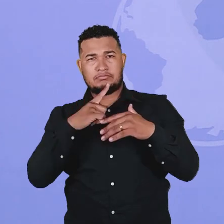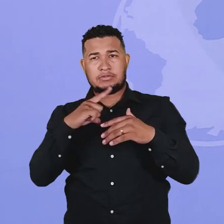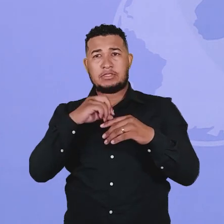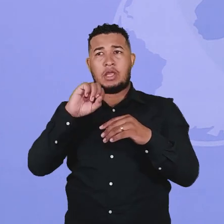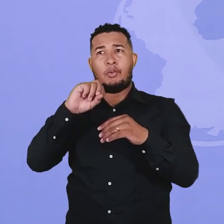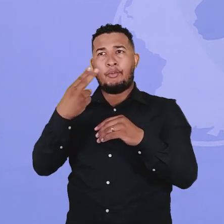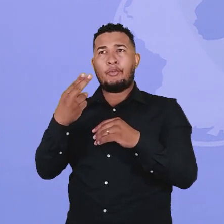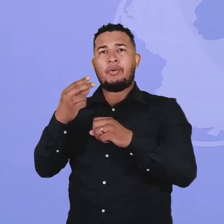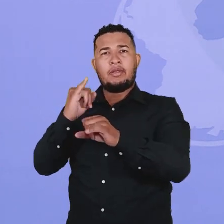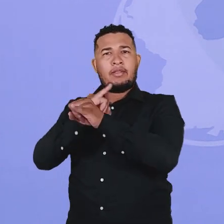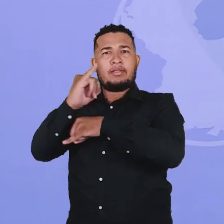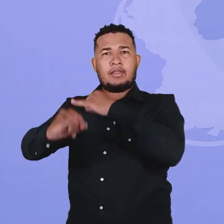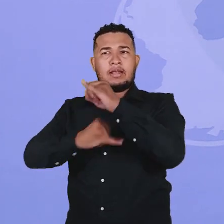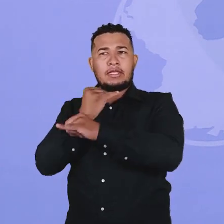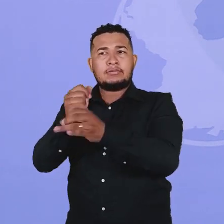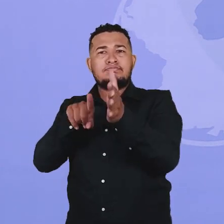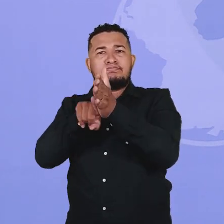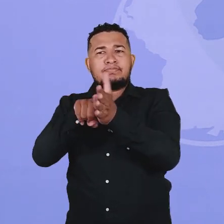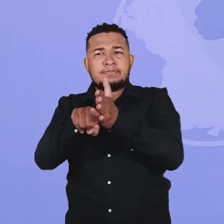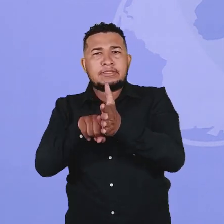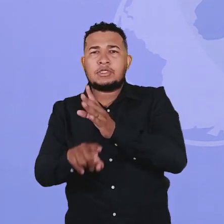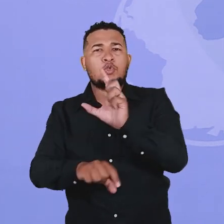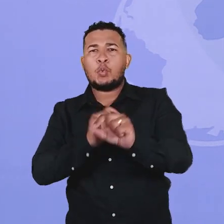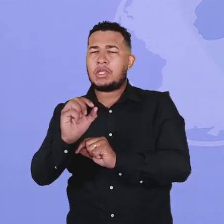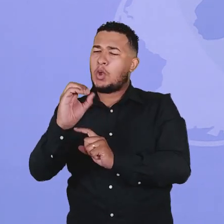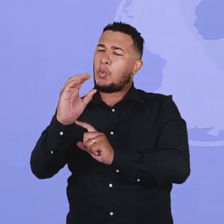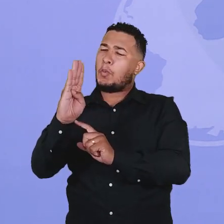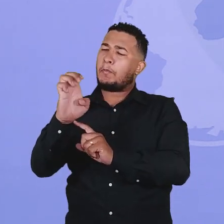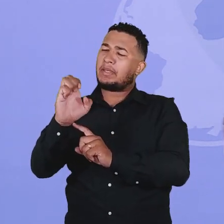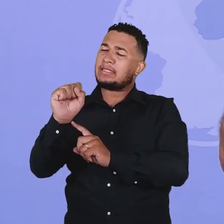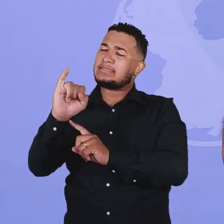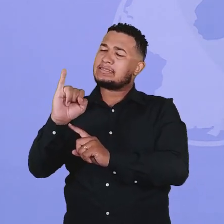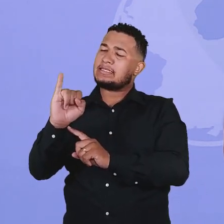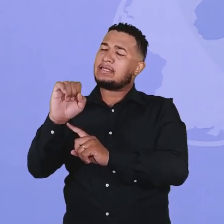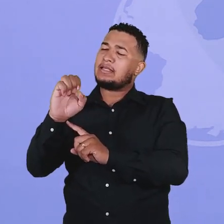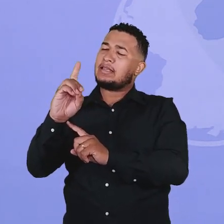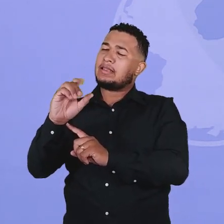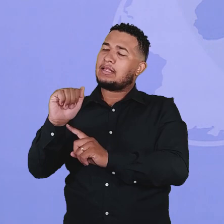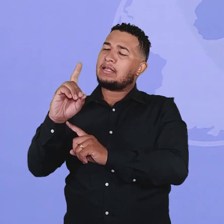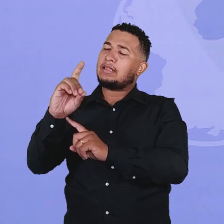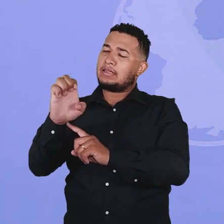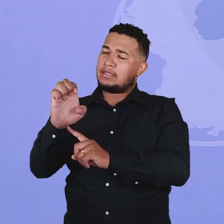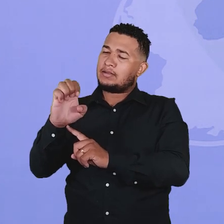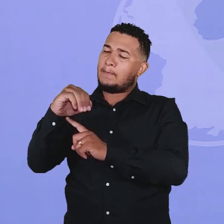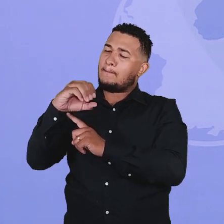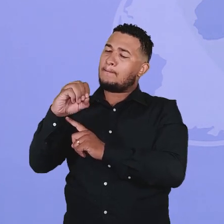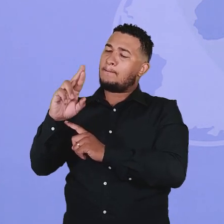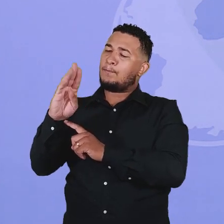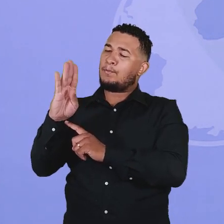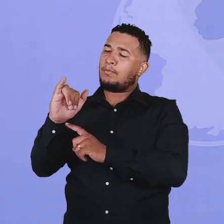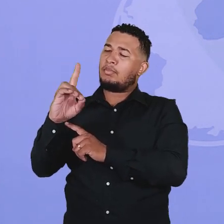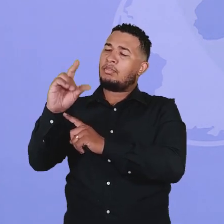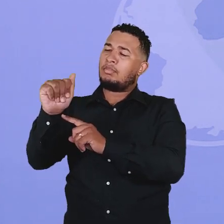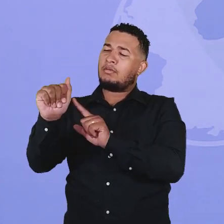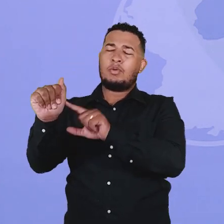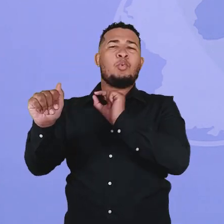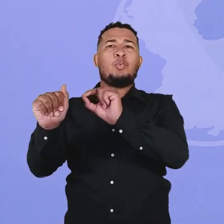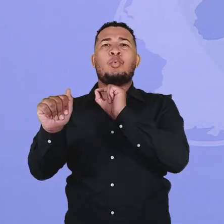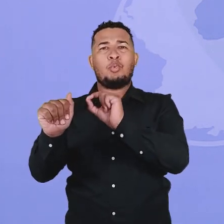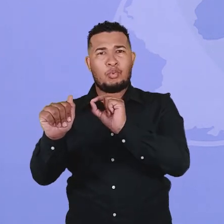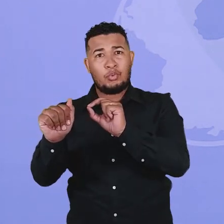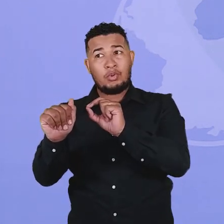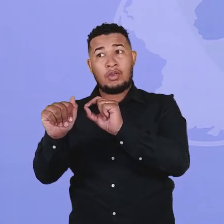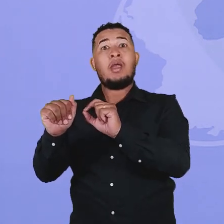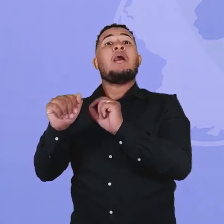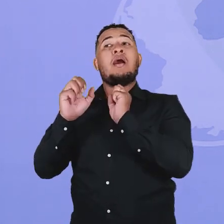na internet e pesquisa algumas imagens de obesos mórbidos, de pessoas que estão nessa classificação de obesidade mórbida. E